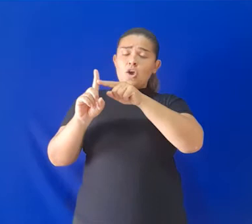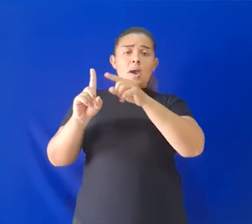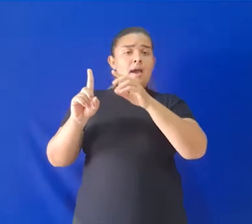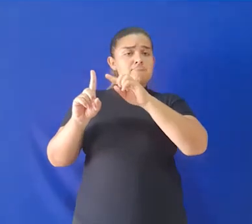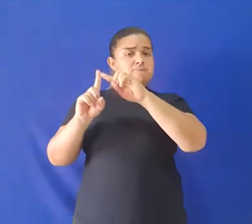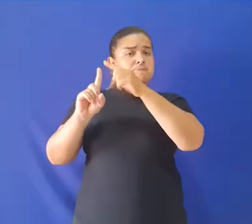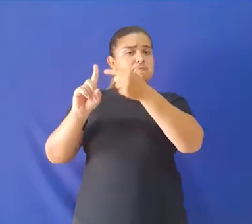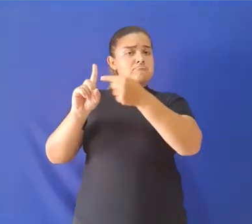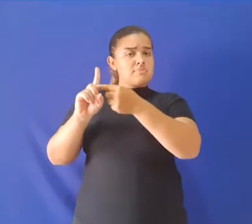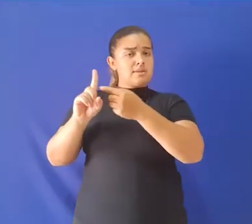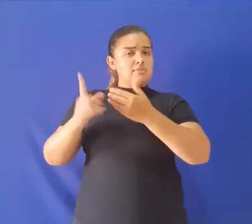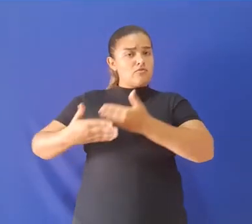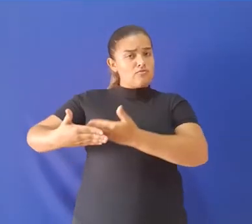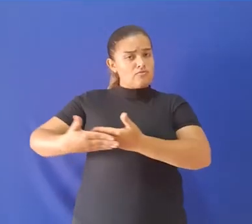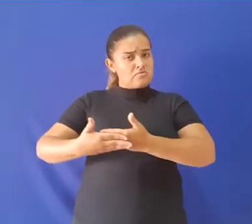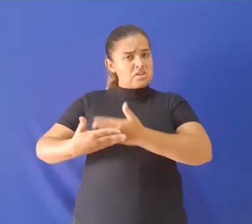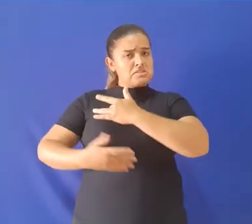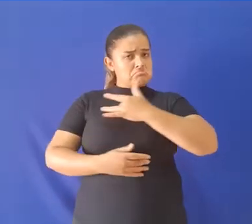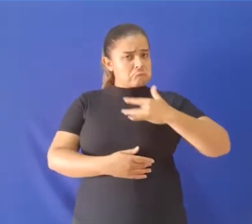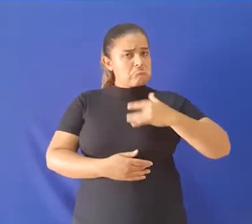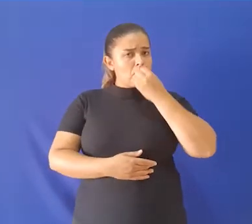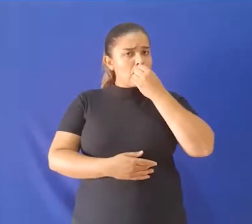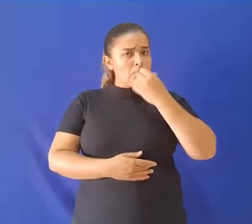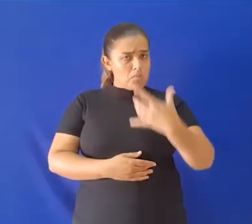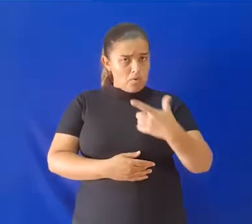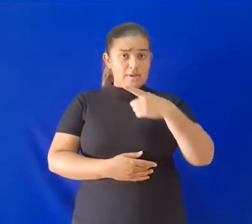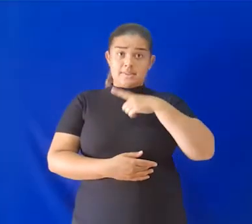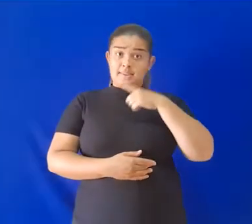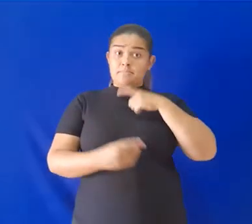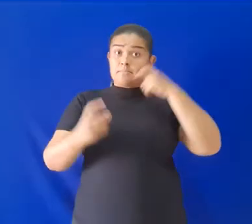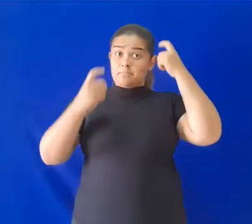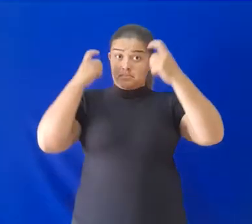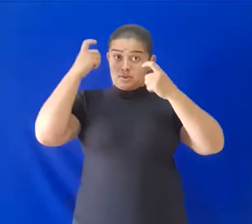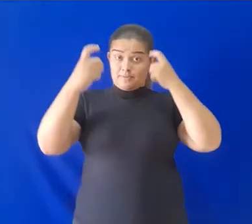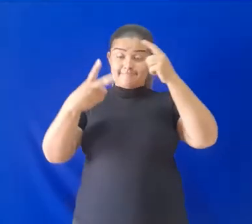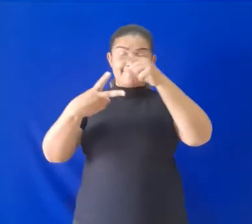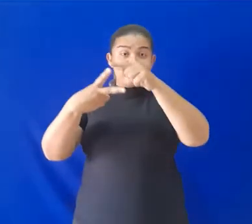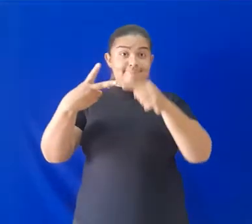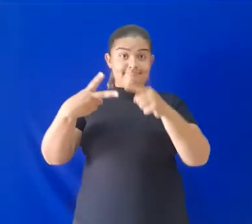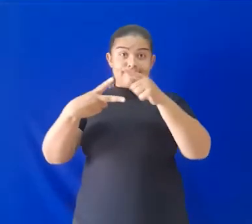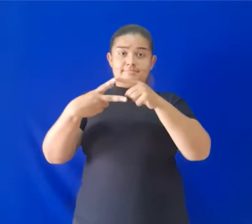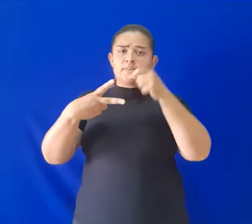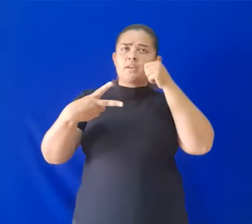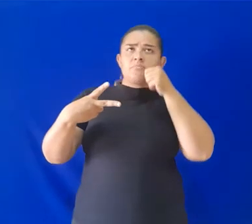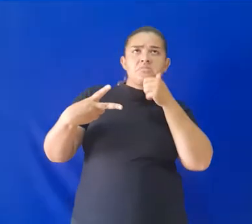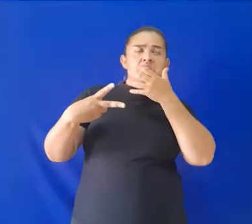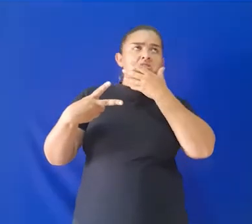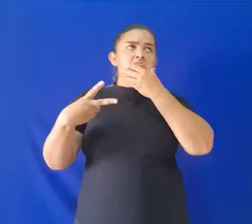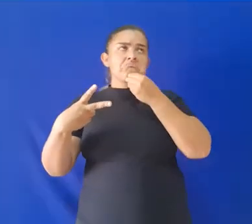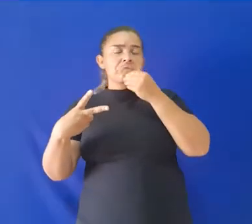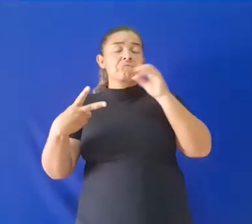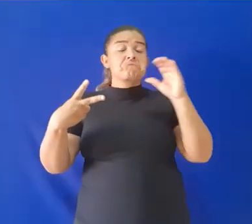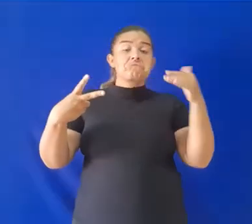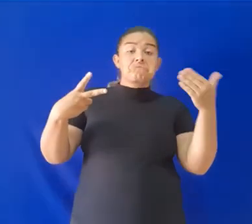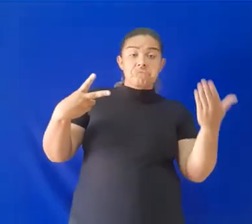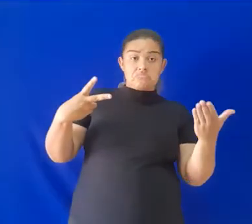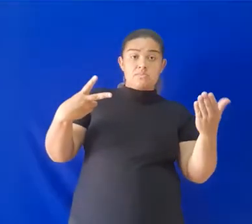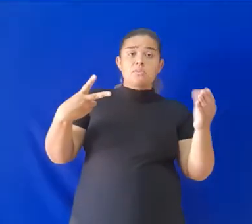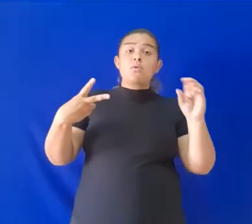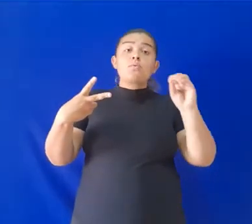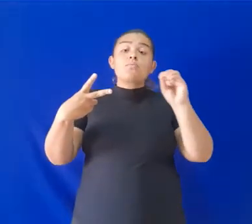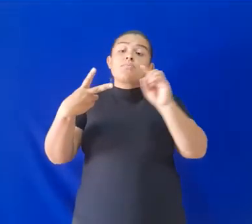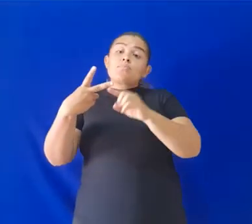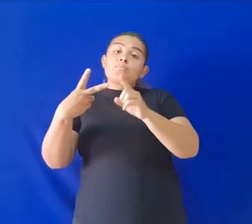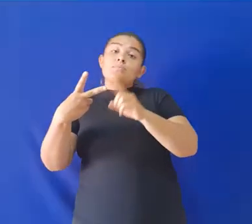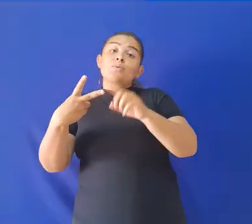estão saudáveis, existem duas grandes preocupações, que é o sexo do bebê e qual será o nome